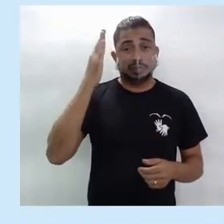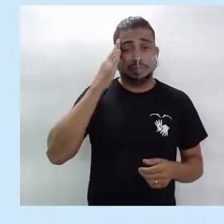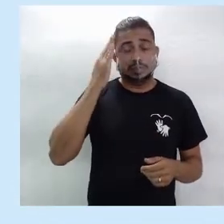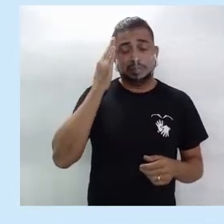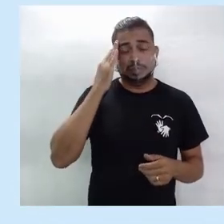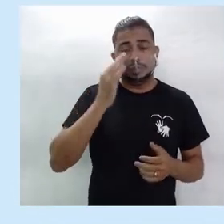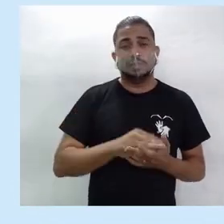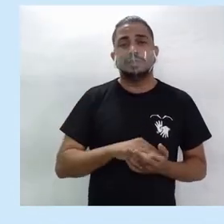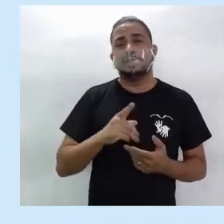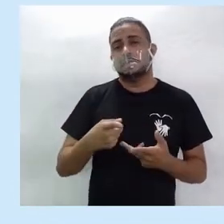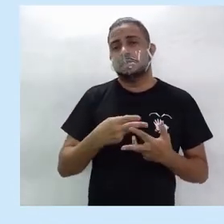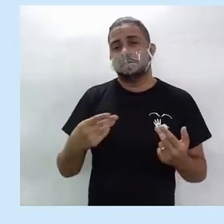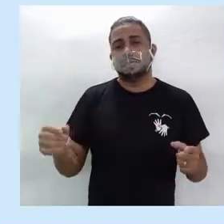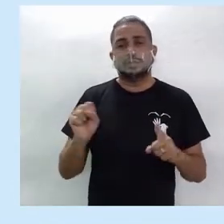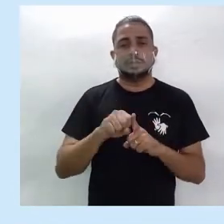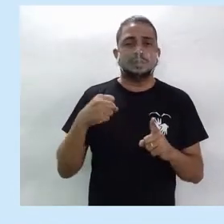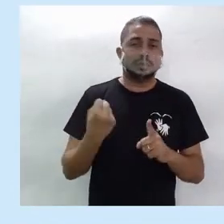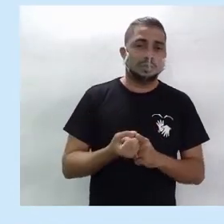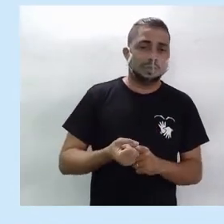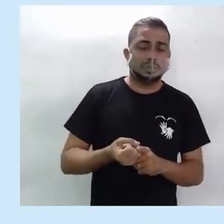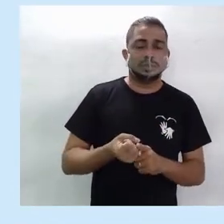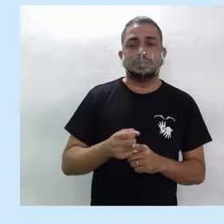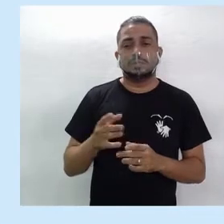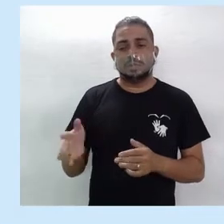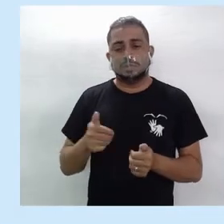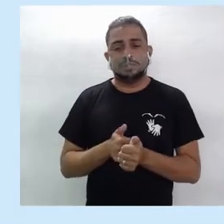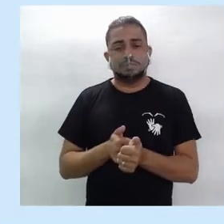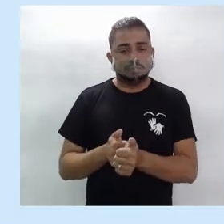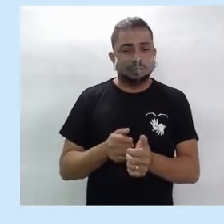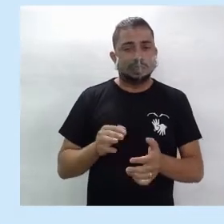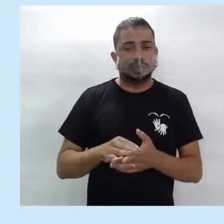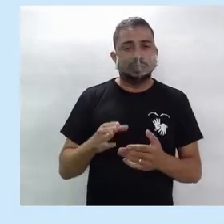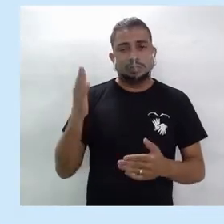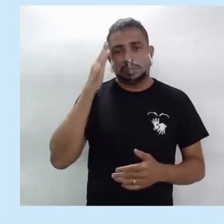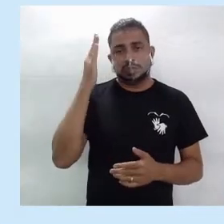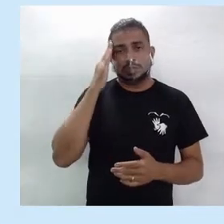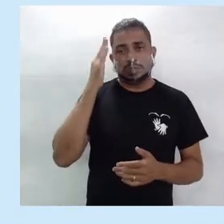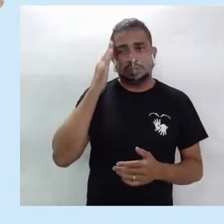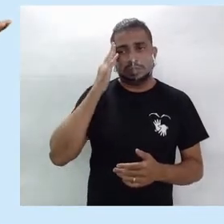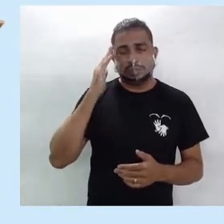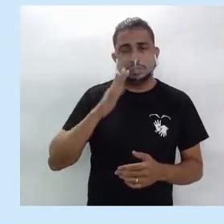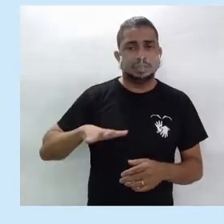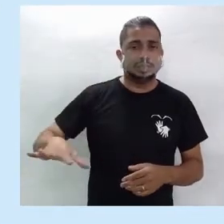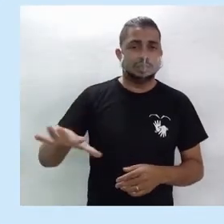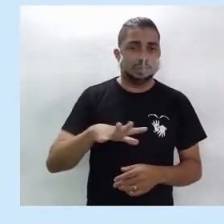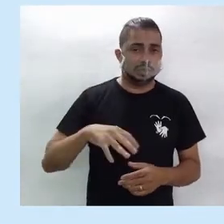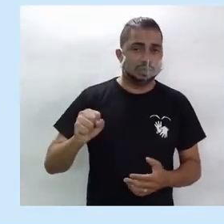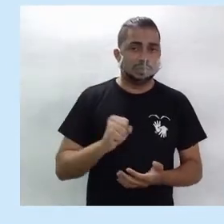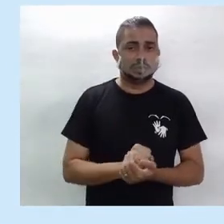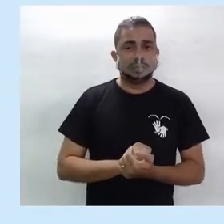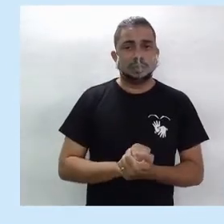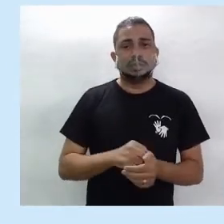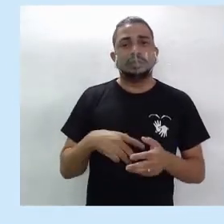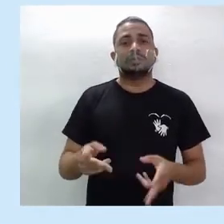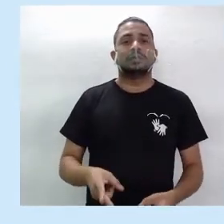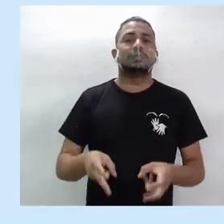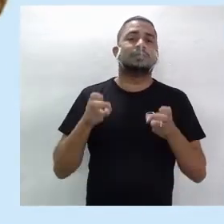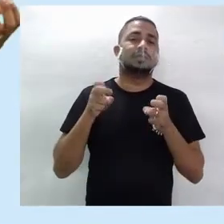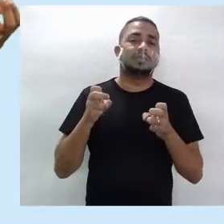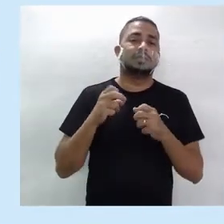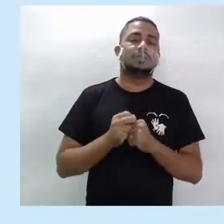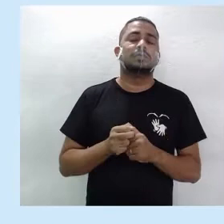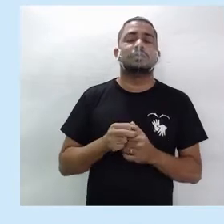sobre esses fatores sociais por meio, né, do entendimento das regiões ali. Tá? Então, a gente está observando que o estudo